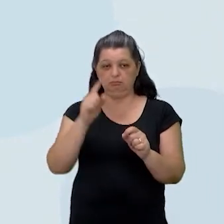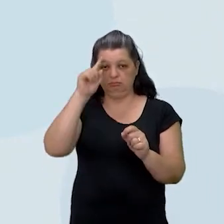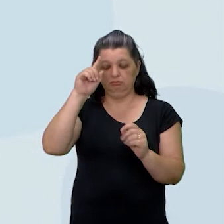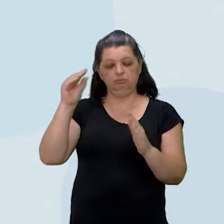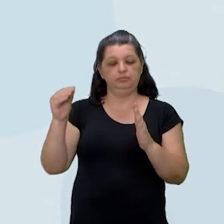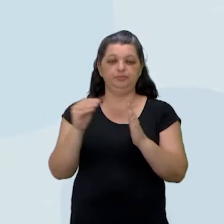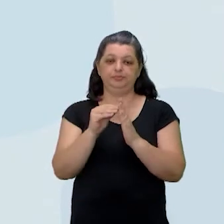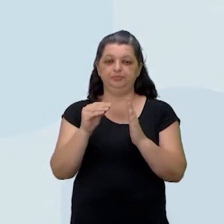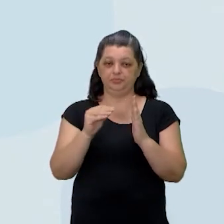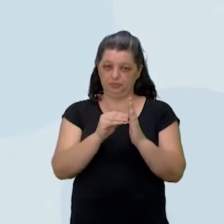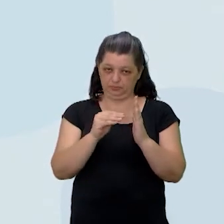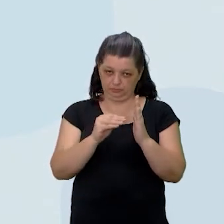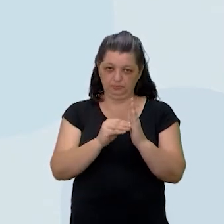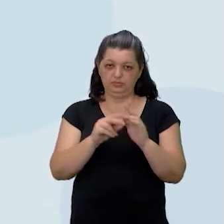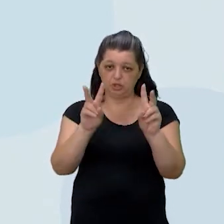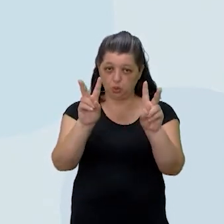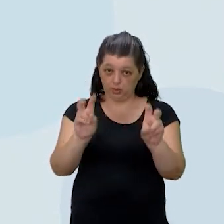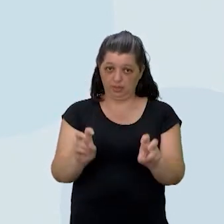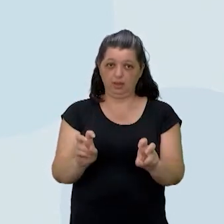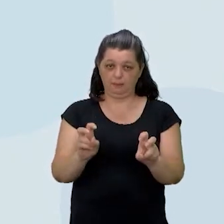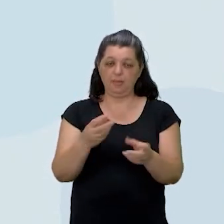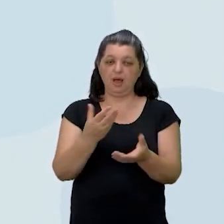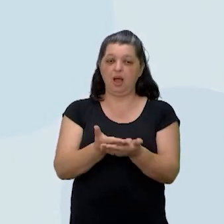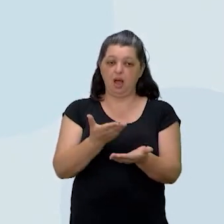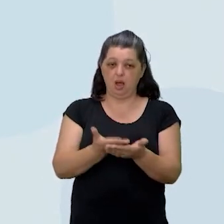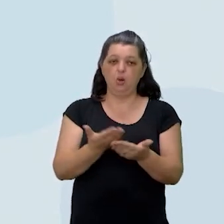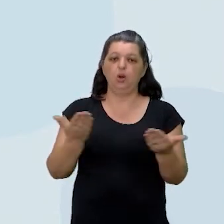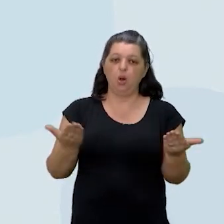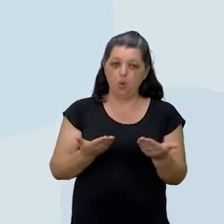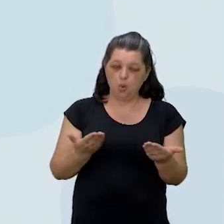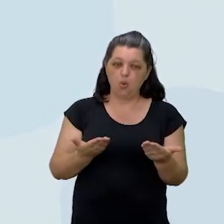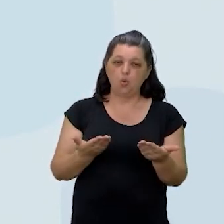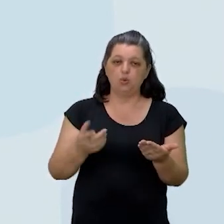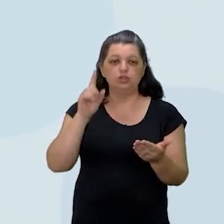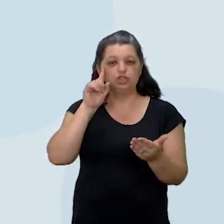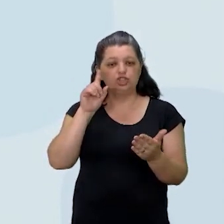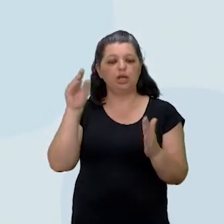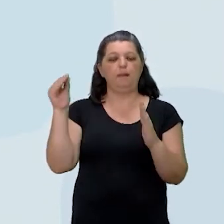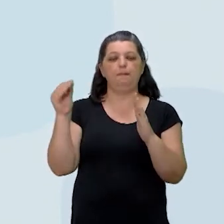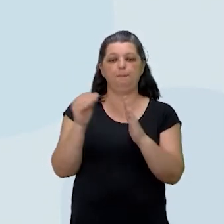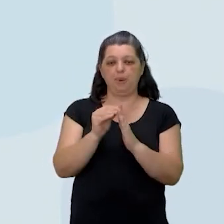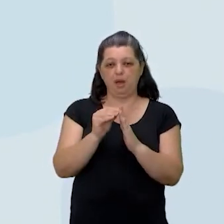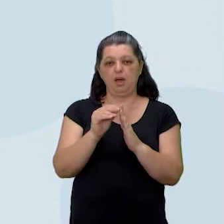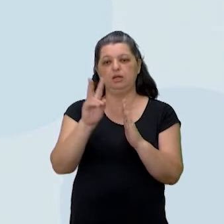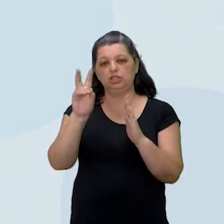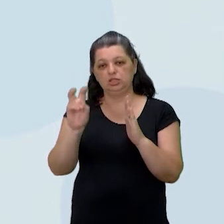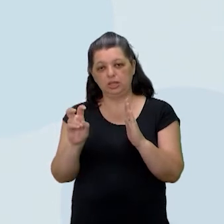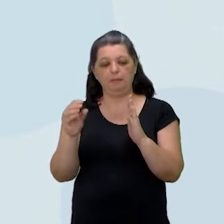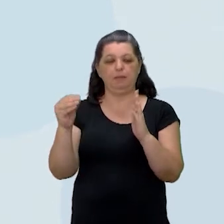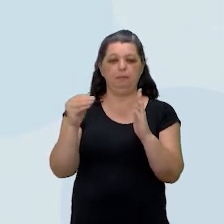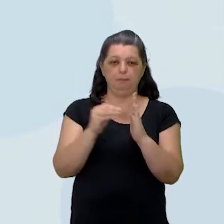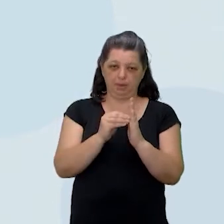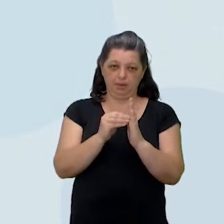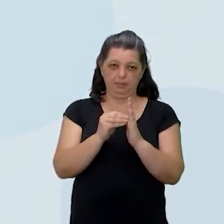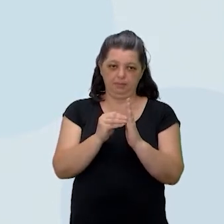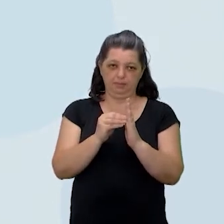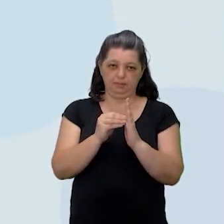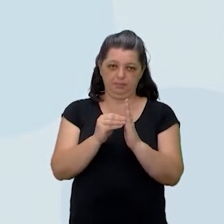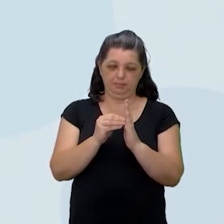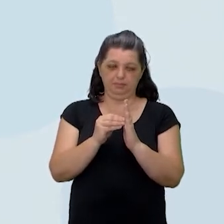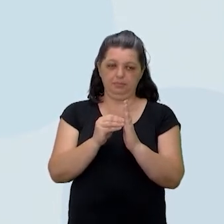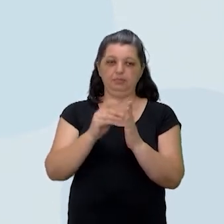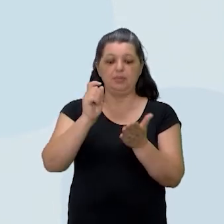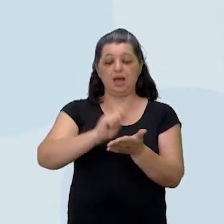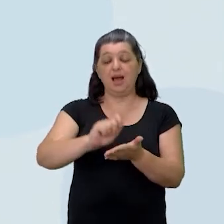a data e o título. Então, a aula de hoje, coloca lá a data de hoje e o título, né? Faça suas anotações